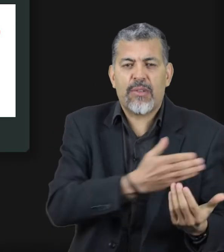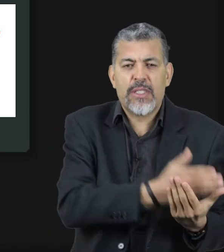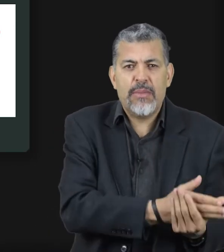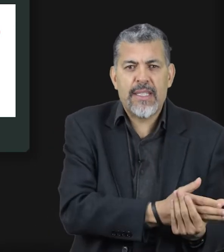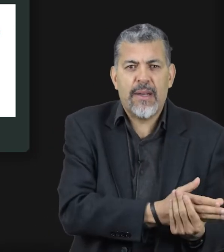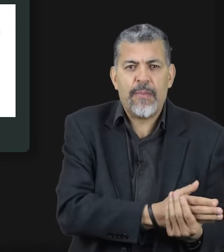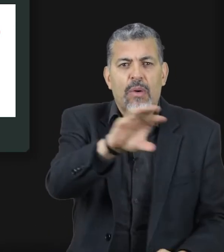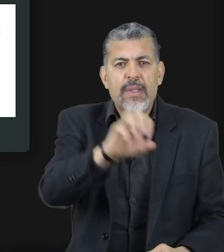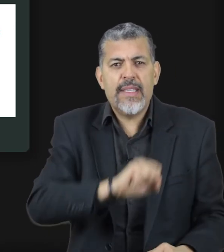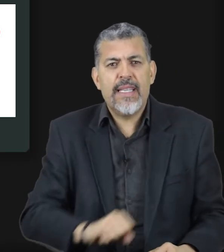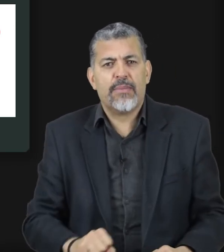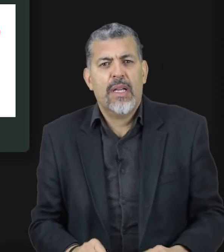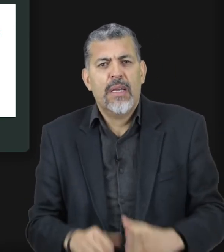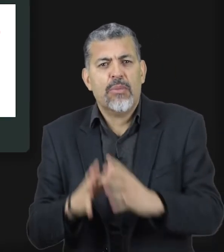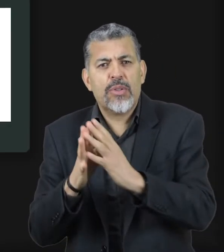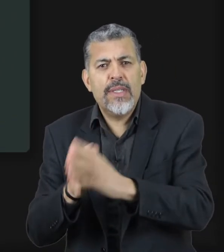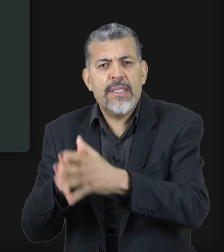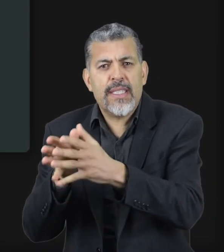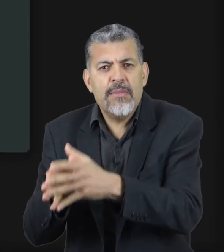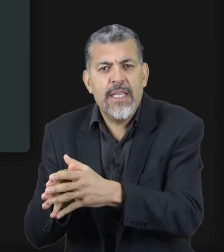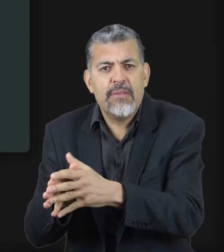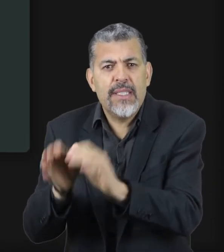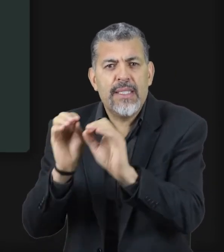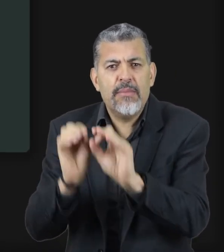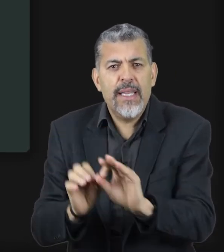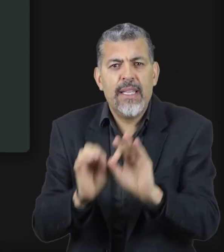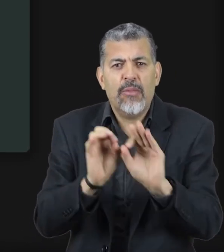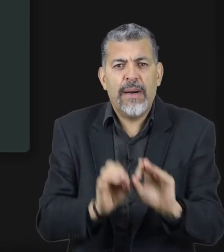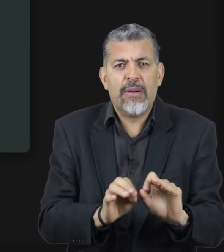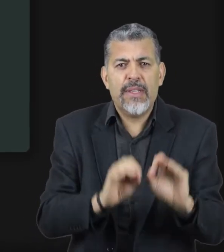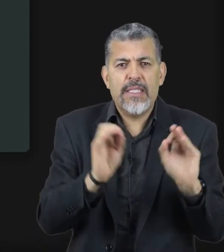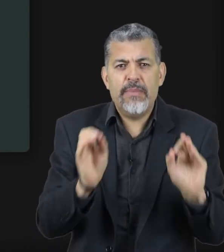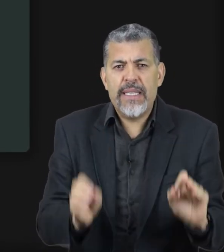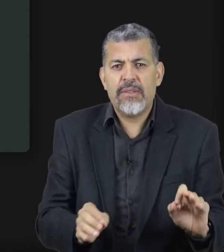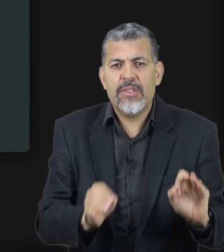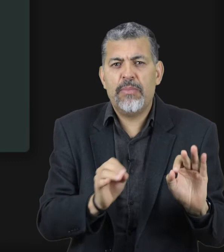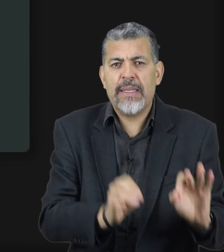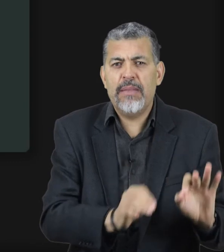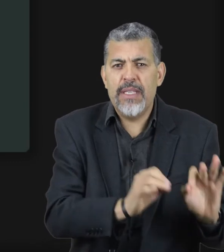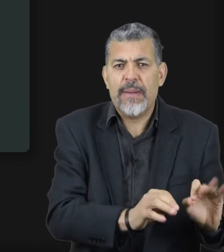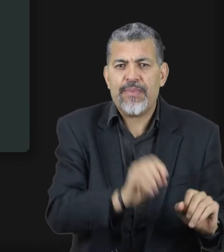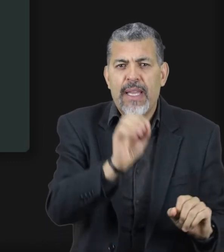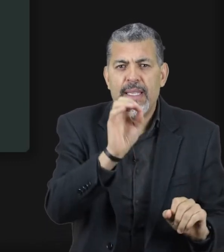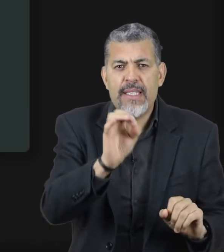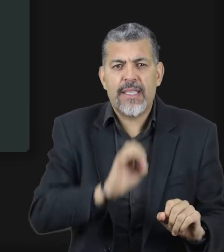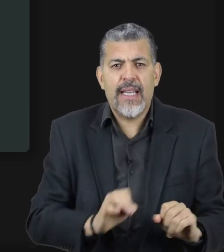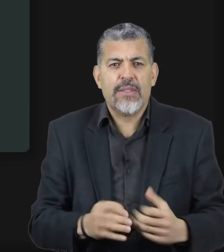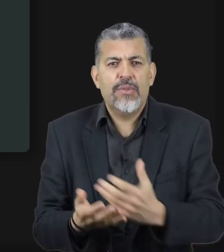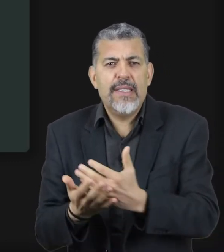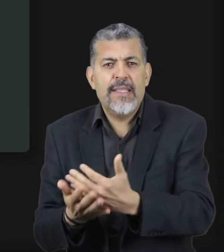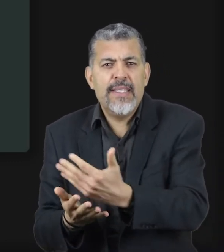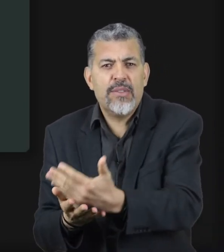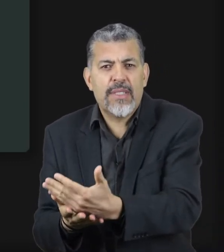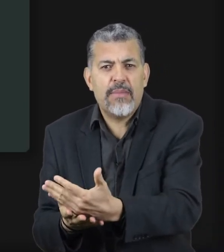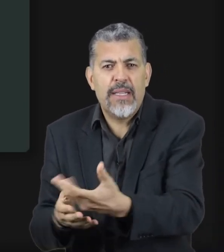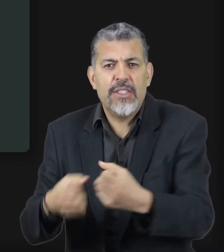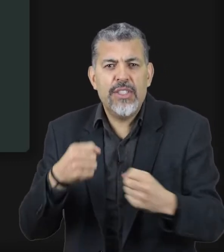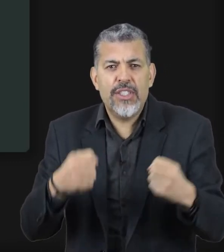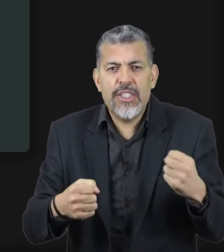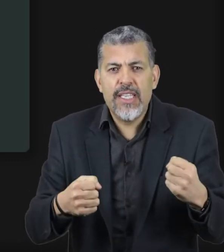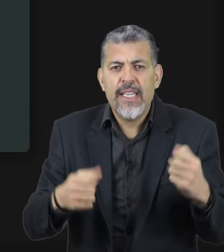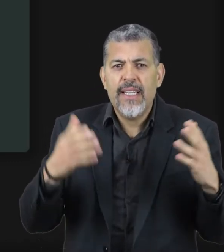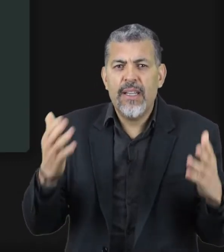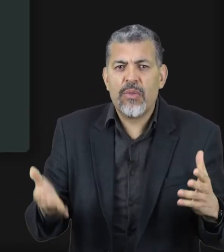o risco da contaminação. Outro exemplo, motorista de caminhão que também não parou nesse período de pandemia. Neste caso, o exercício do